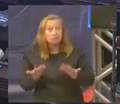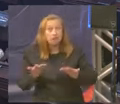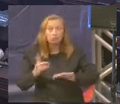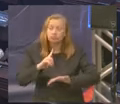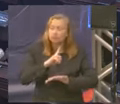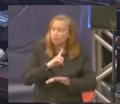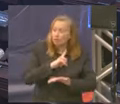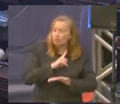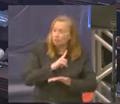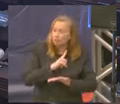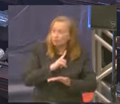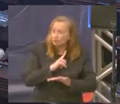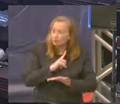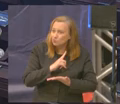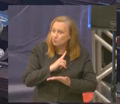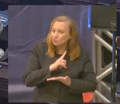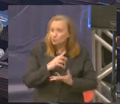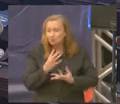existem